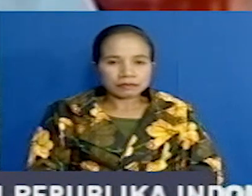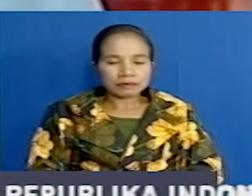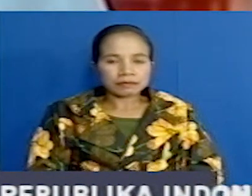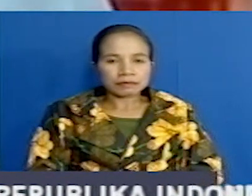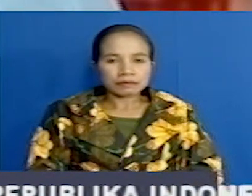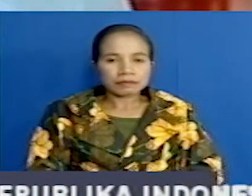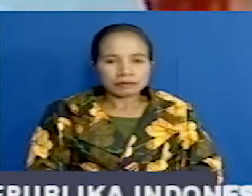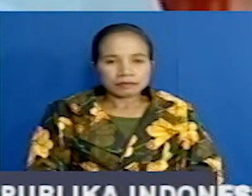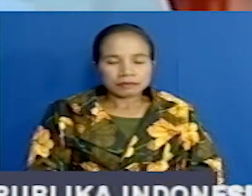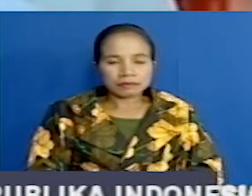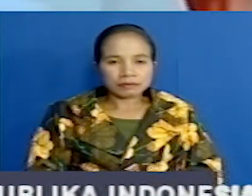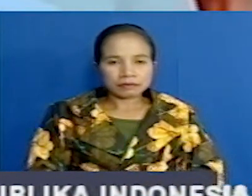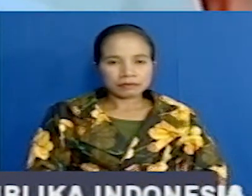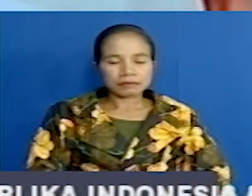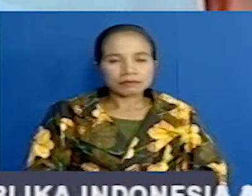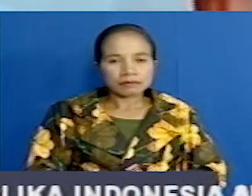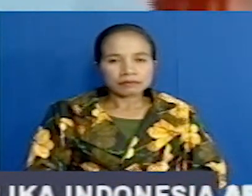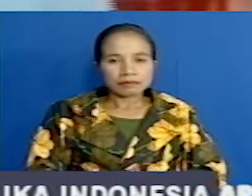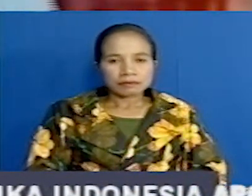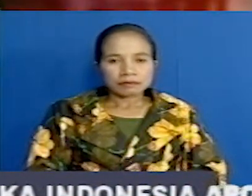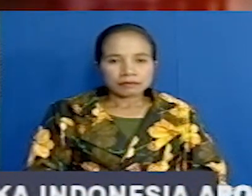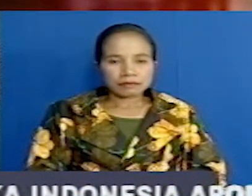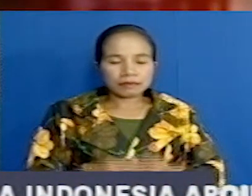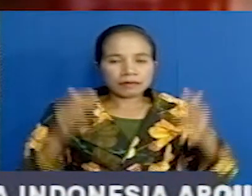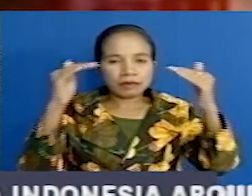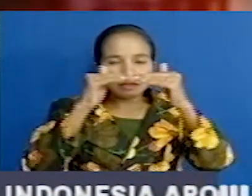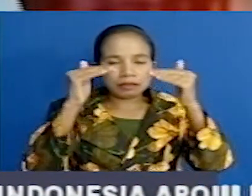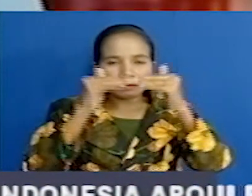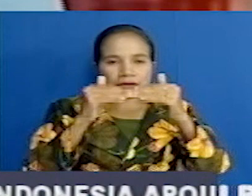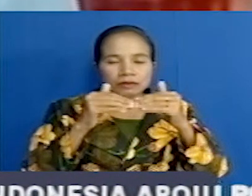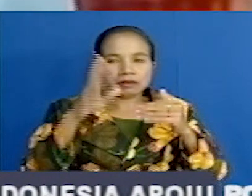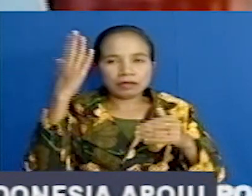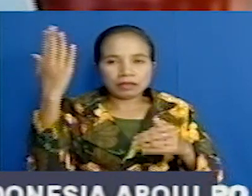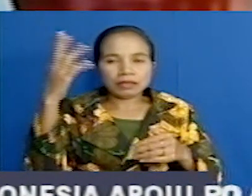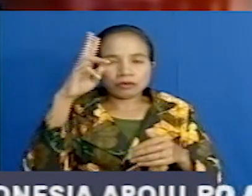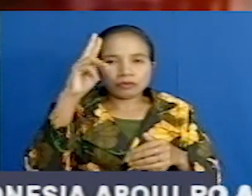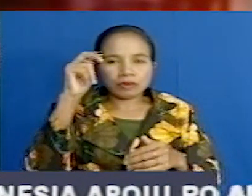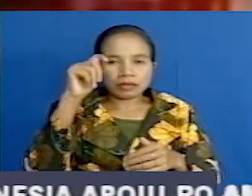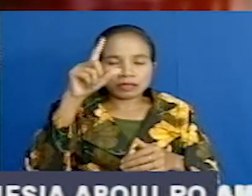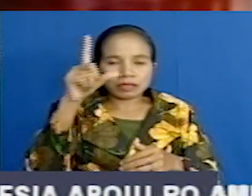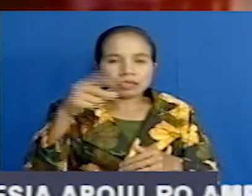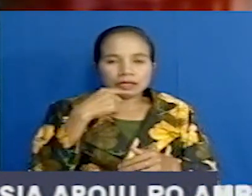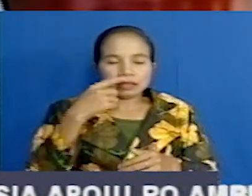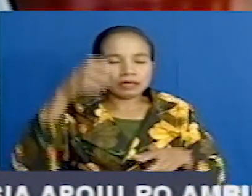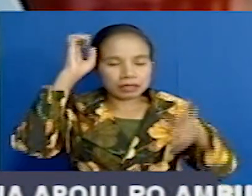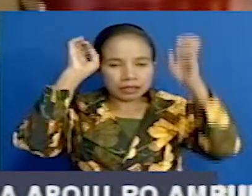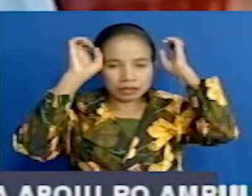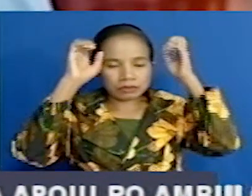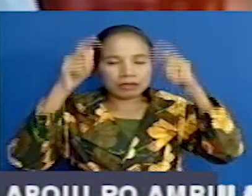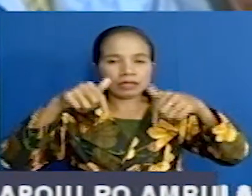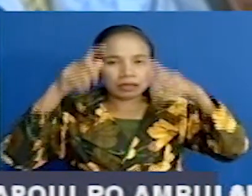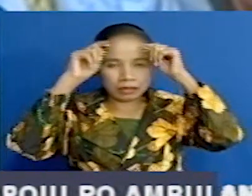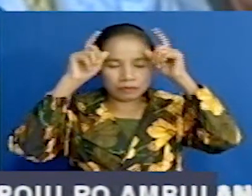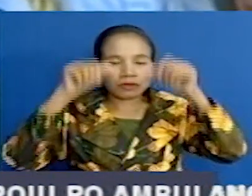Premiado Nobel da Paz, José Ramos Horta, durante seminário Ida e a UNT Lihateten. Setor educação e